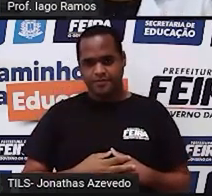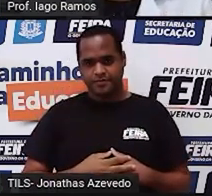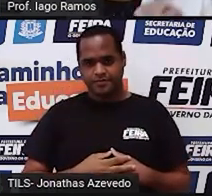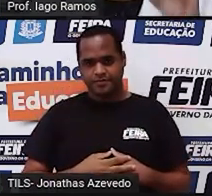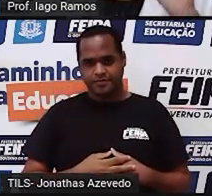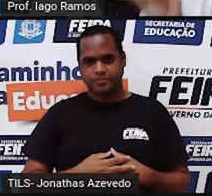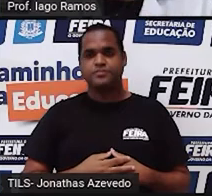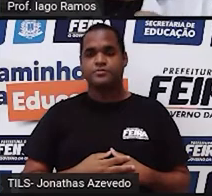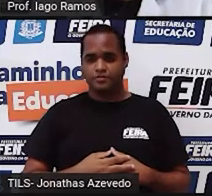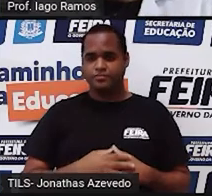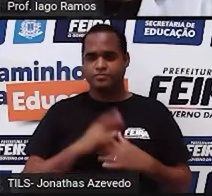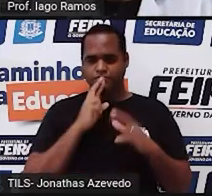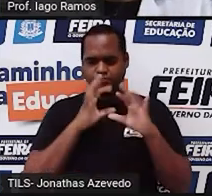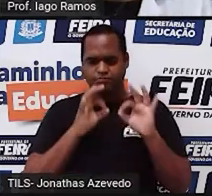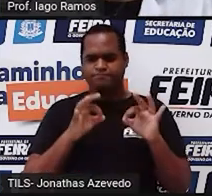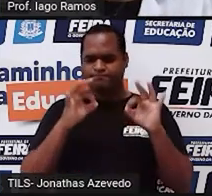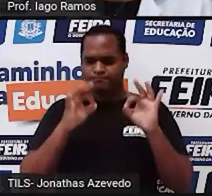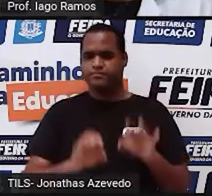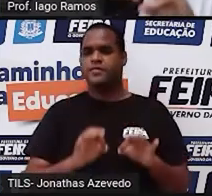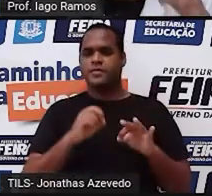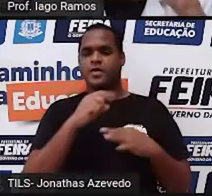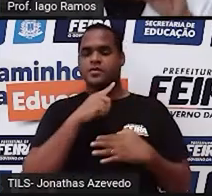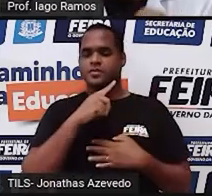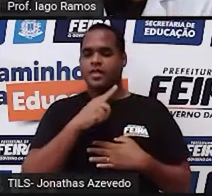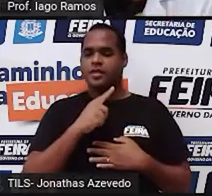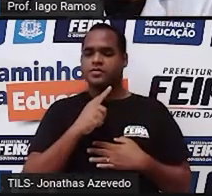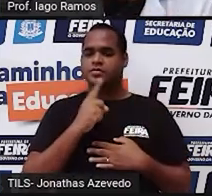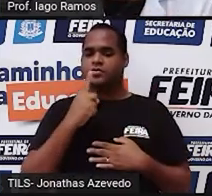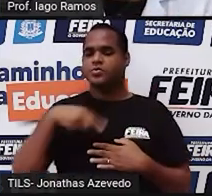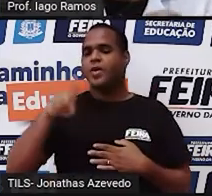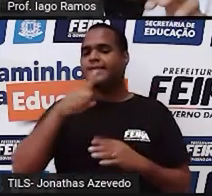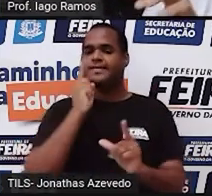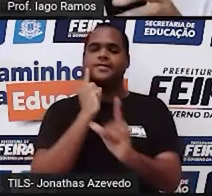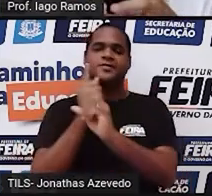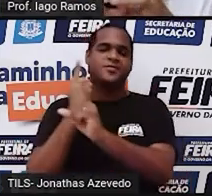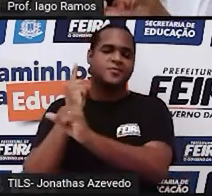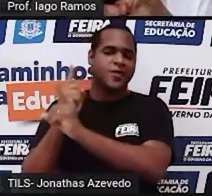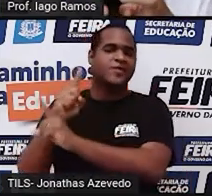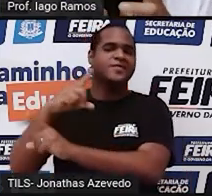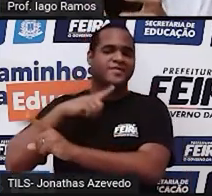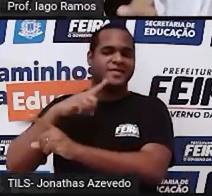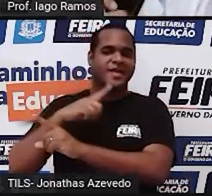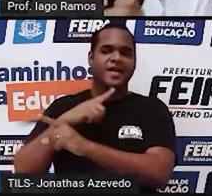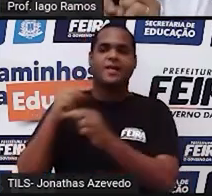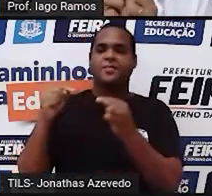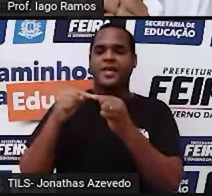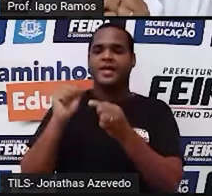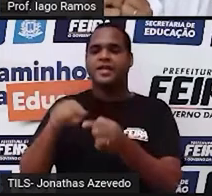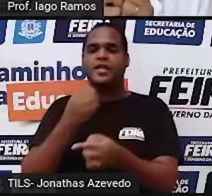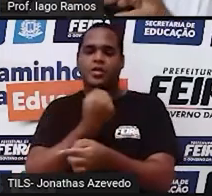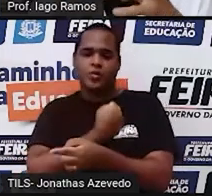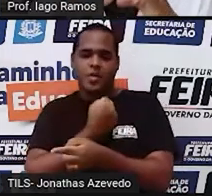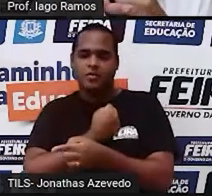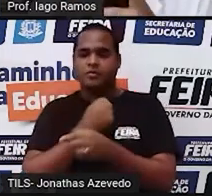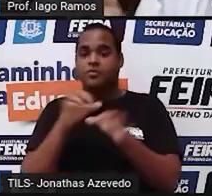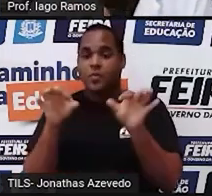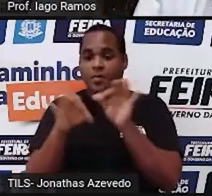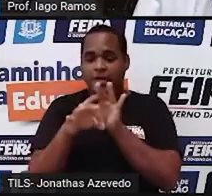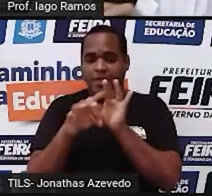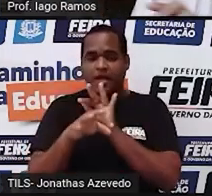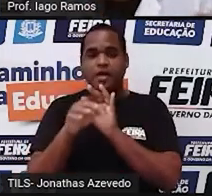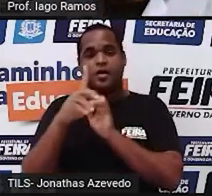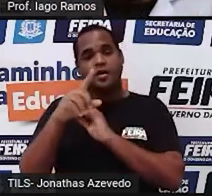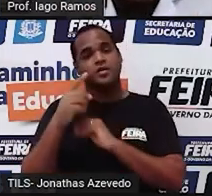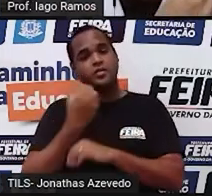resultados exatos o que a gente encontra ali ó um número fechadinho que